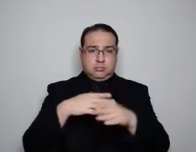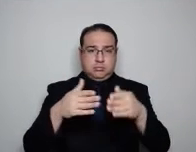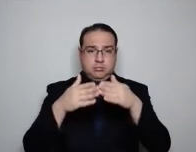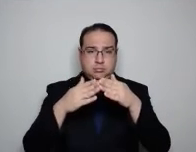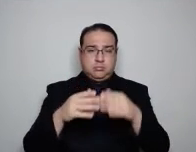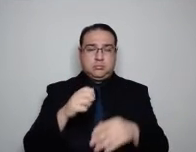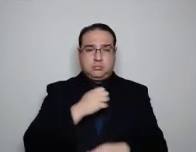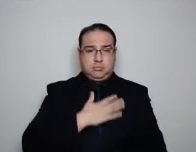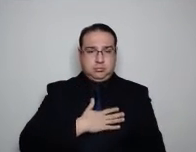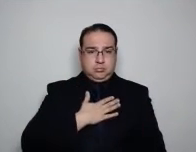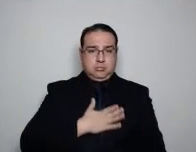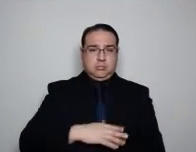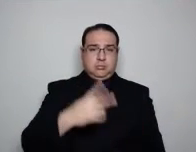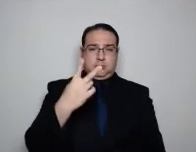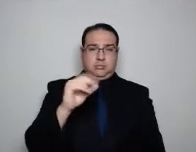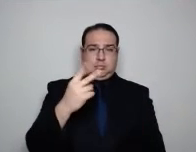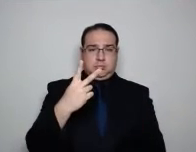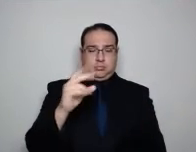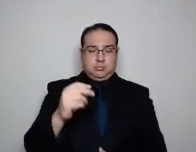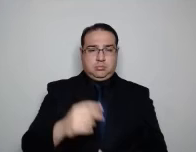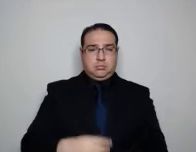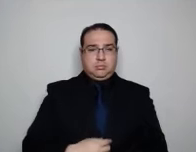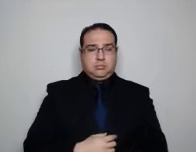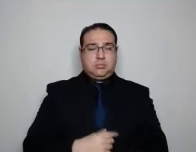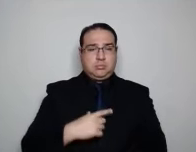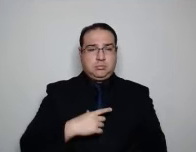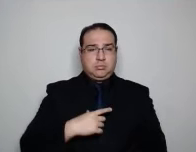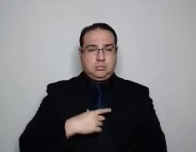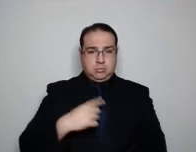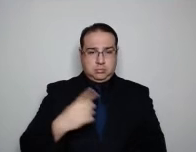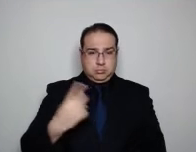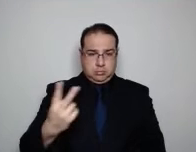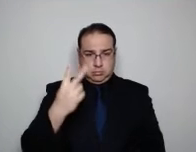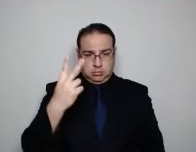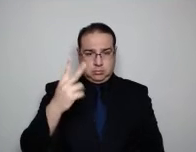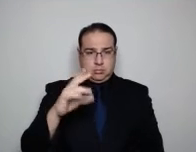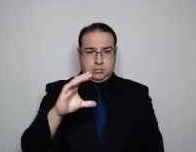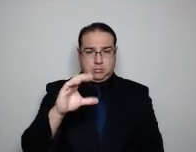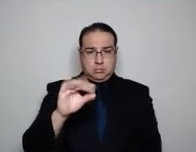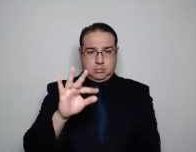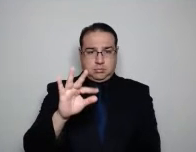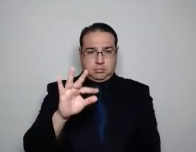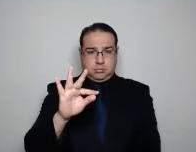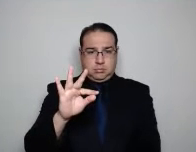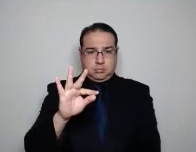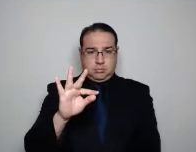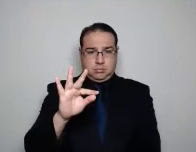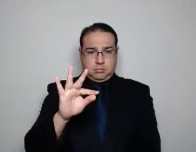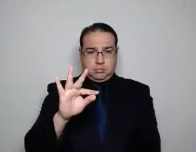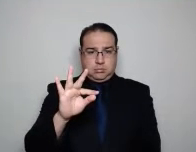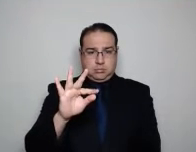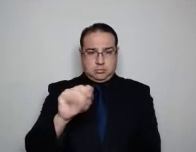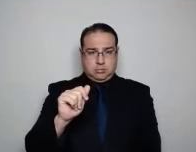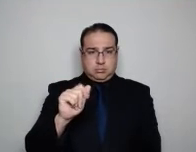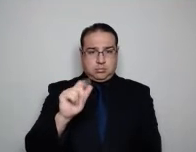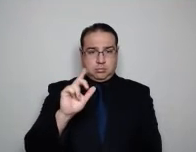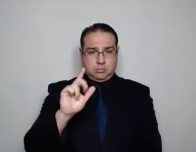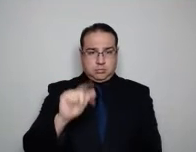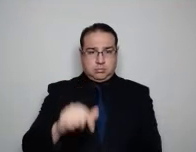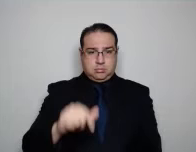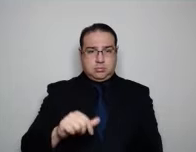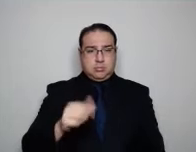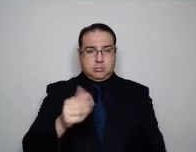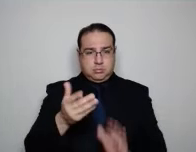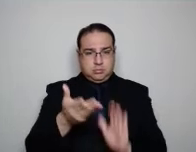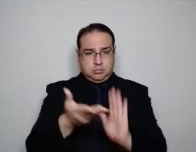de 2020, e esse valor da cota já havia sido majorado para 84.800, conforme